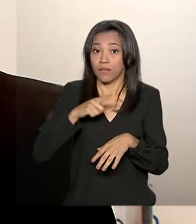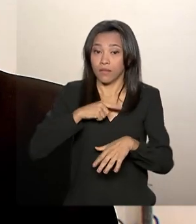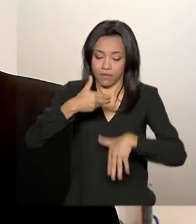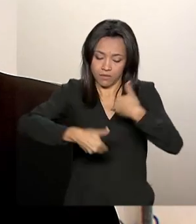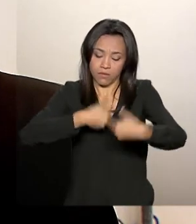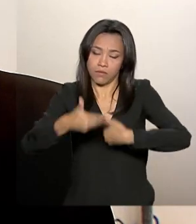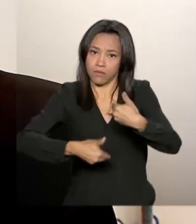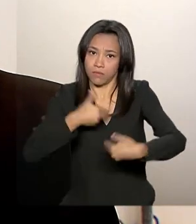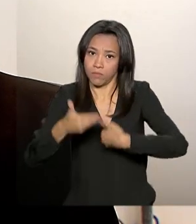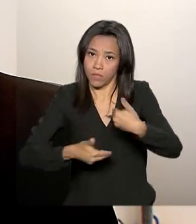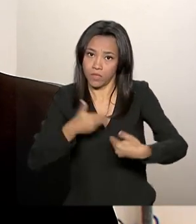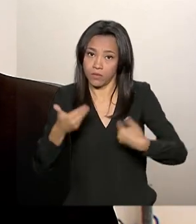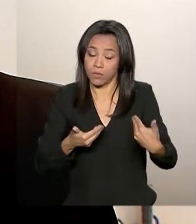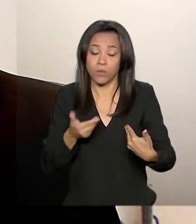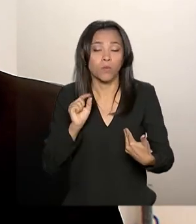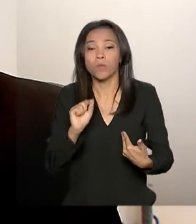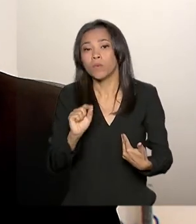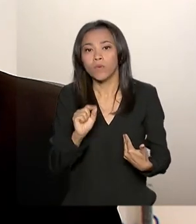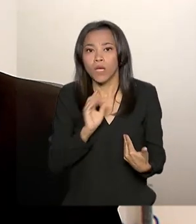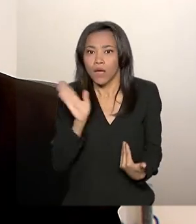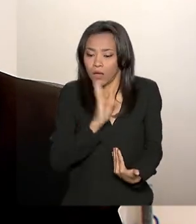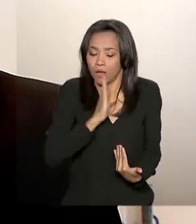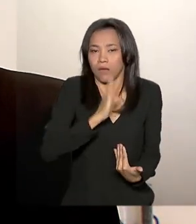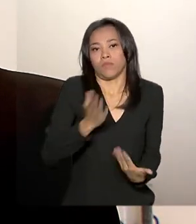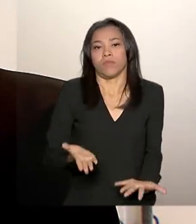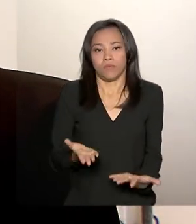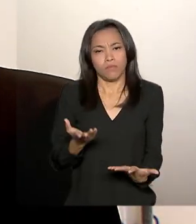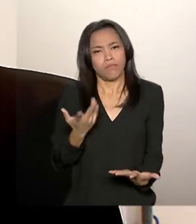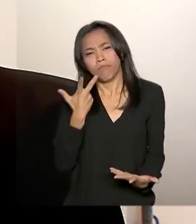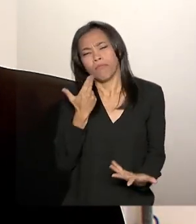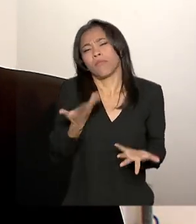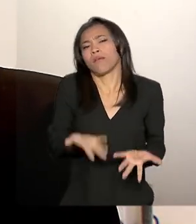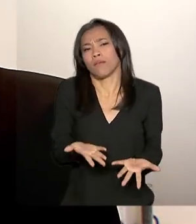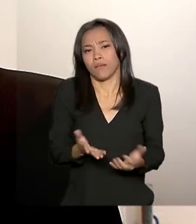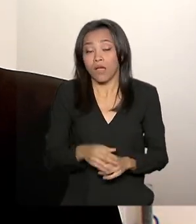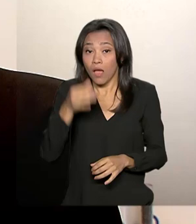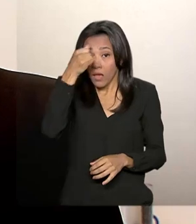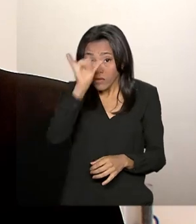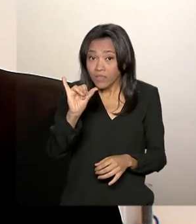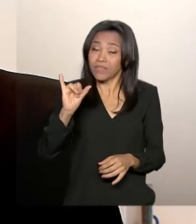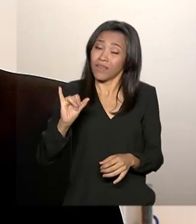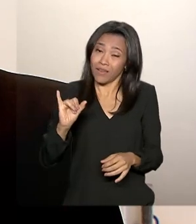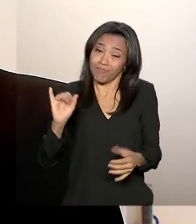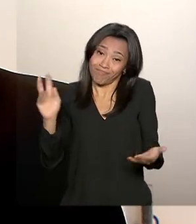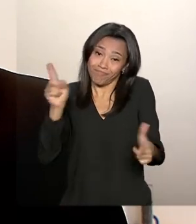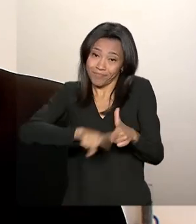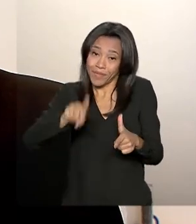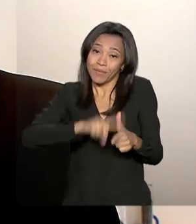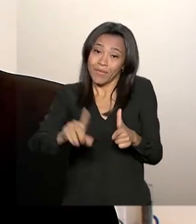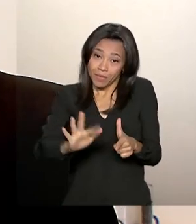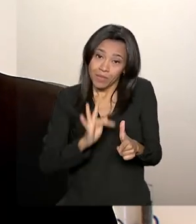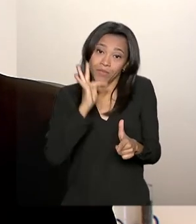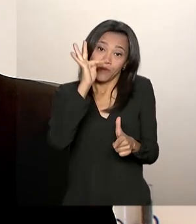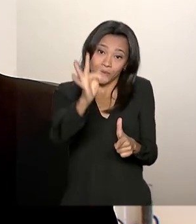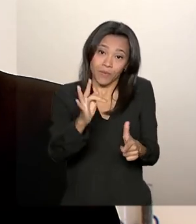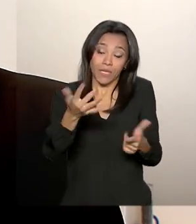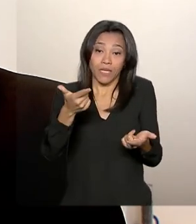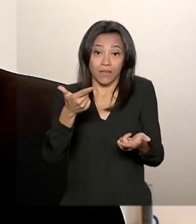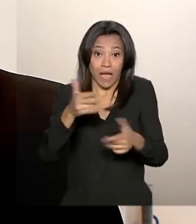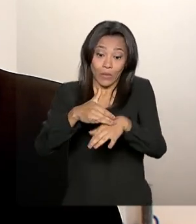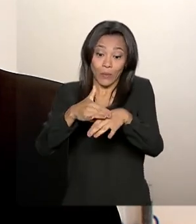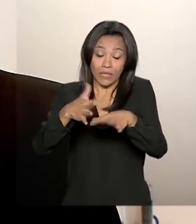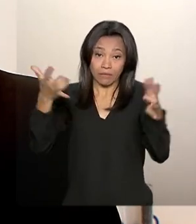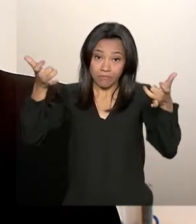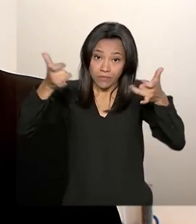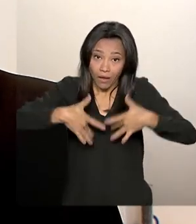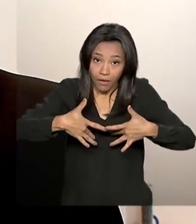iniciado por mais rápido possível pra quê para evitar que hajam sequelas que a pensa se instale e